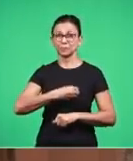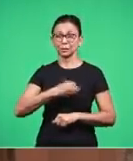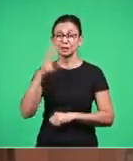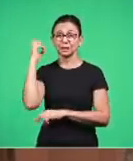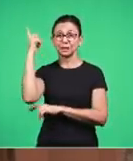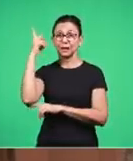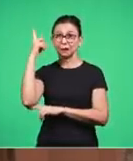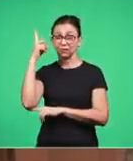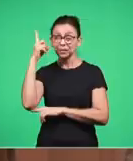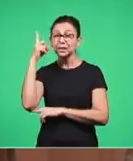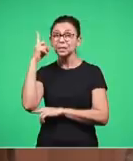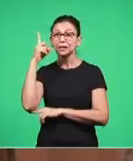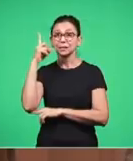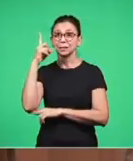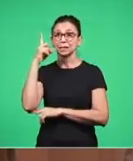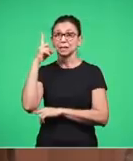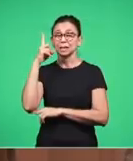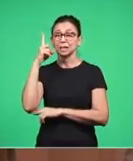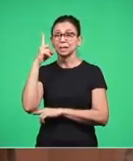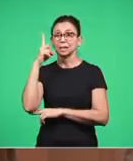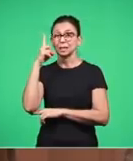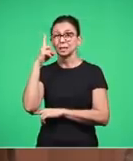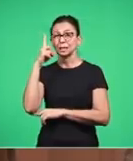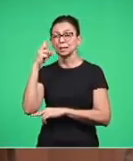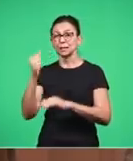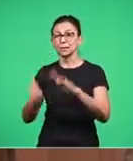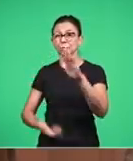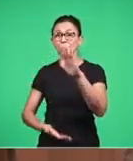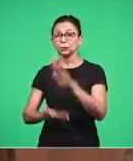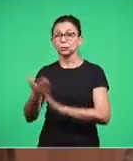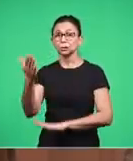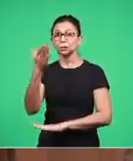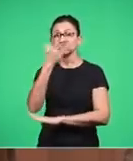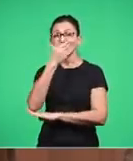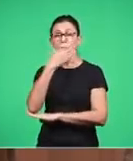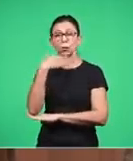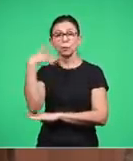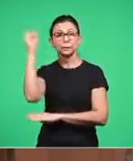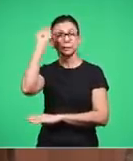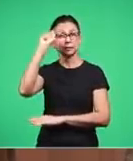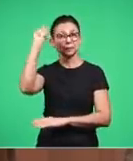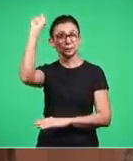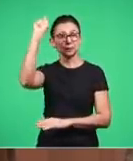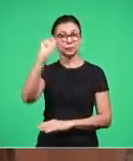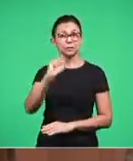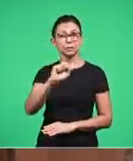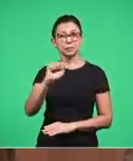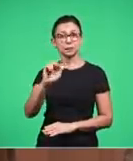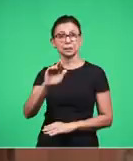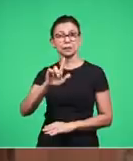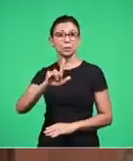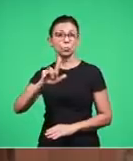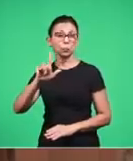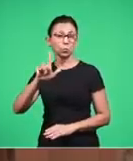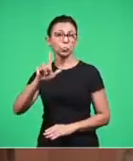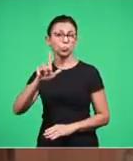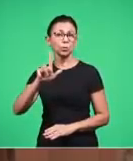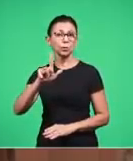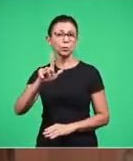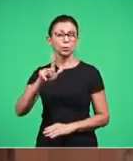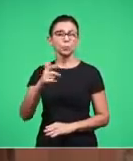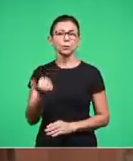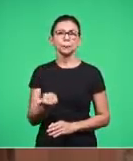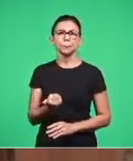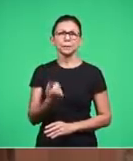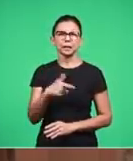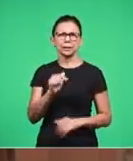Saul, e o texto vai retratar na história, até no contexto, no texto vai mostrar que ele estava na caverna